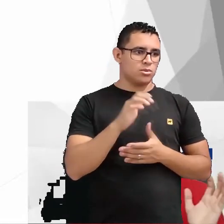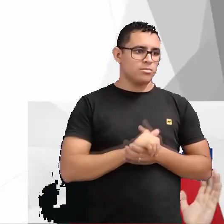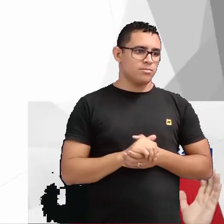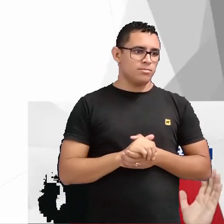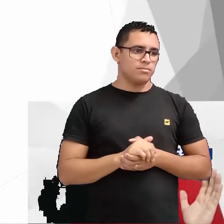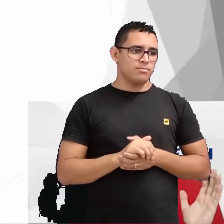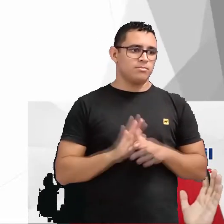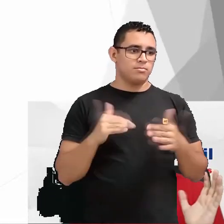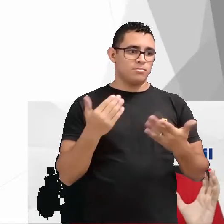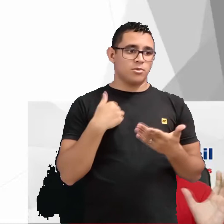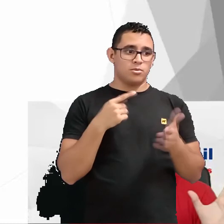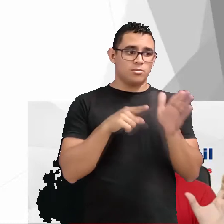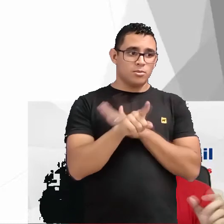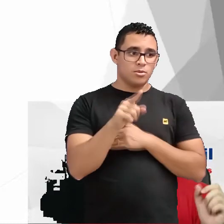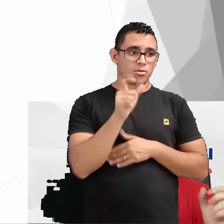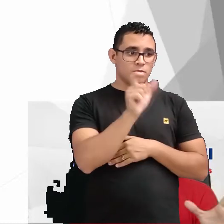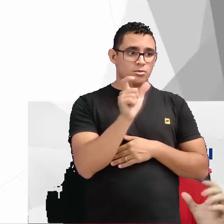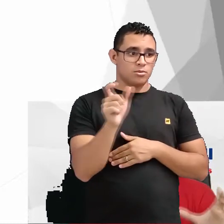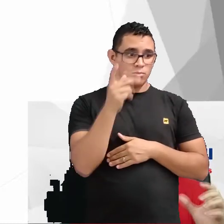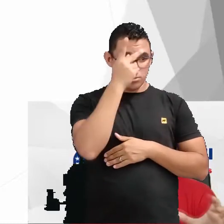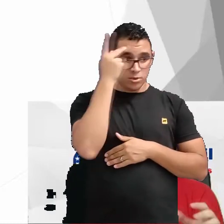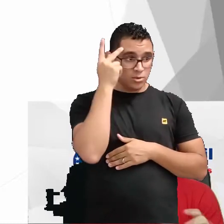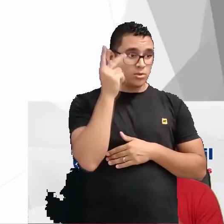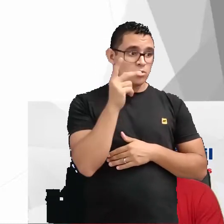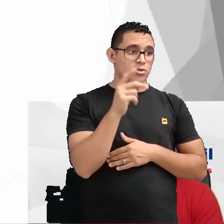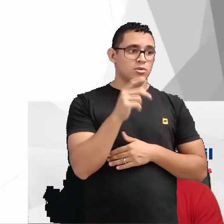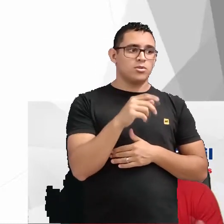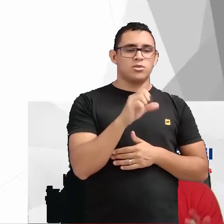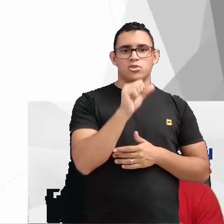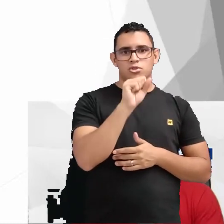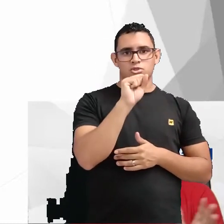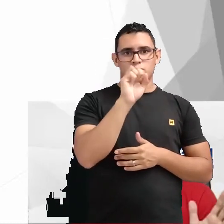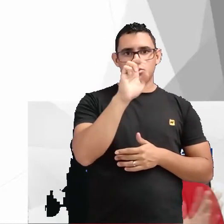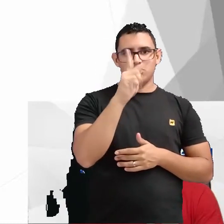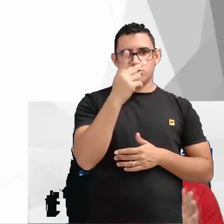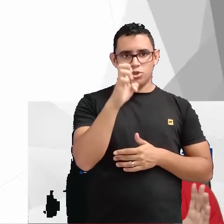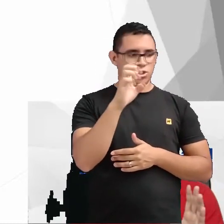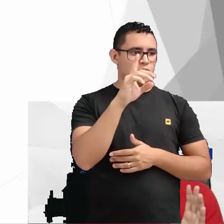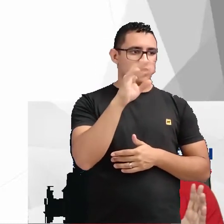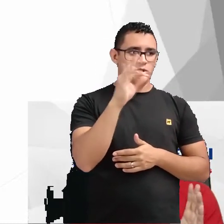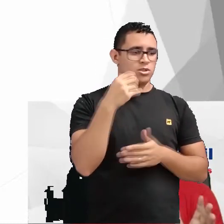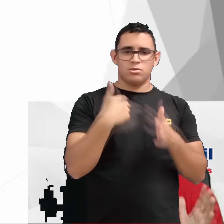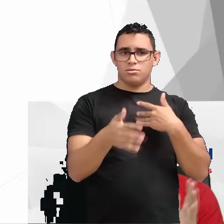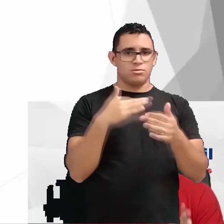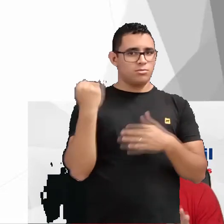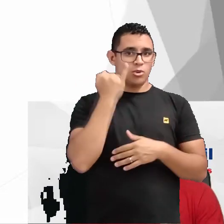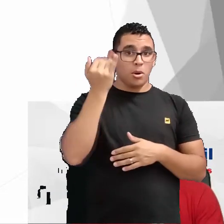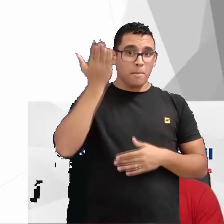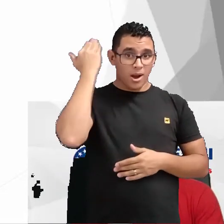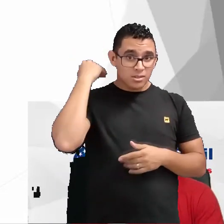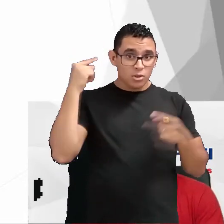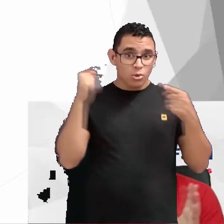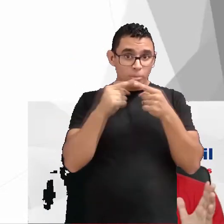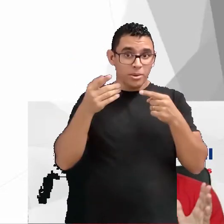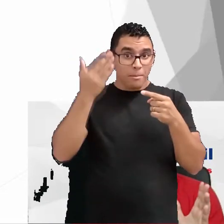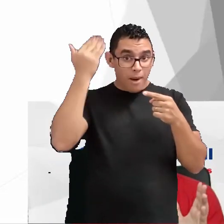que eu não me preocupei para saber quem é o sujeito, se é I, you, he, she, it, we, you, they, não importa mais. No passado